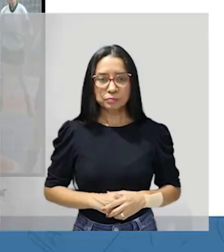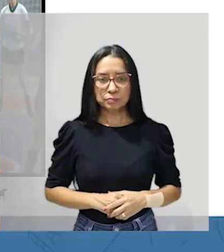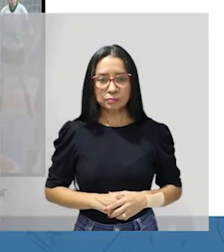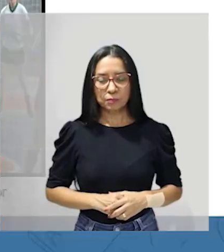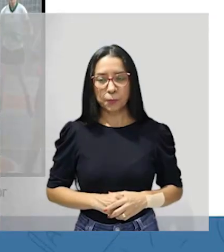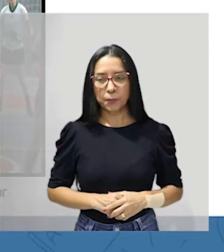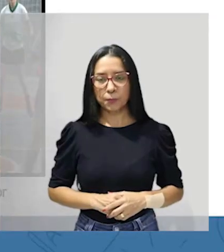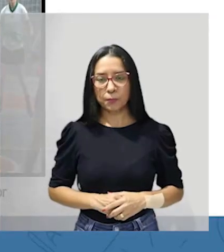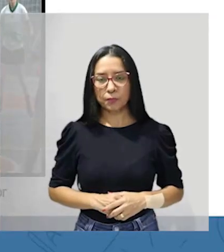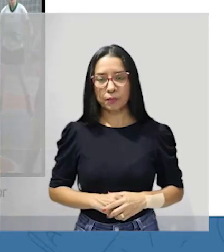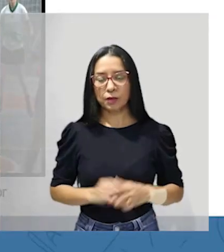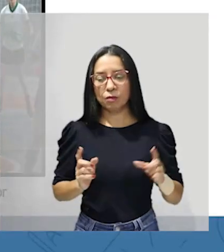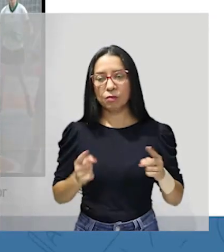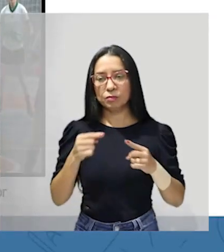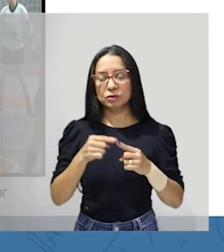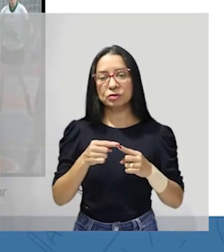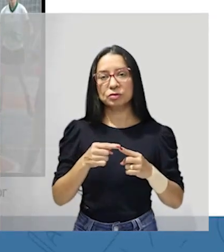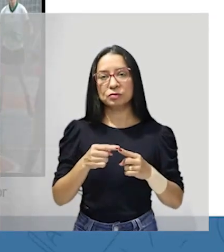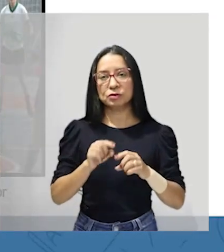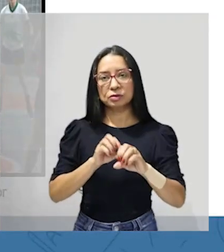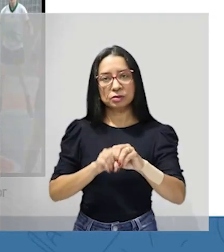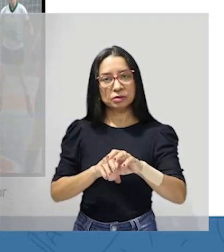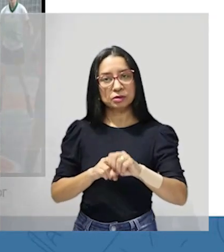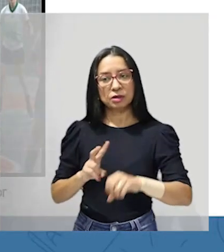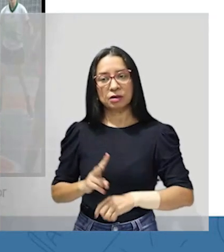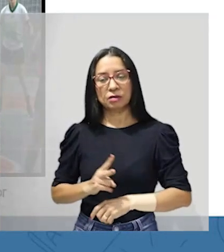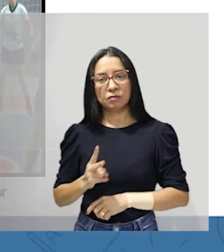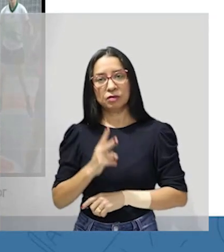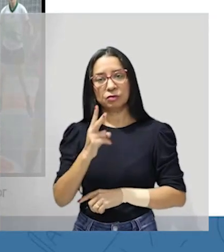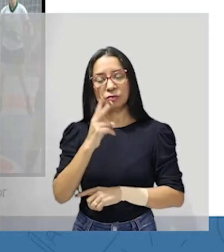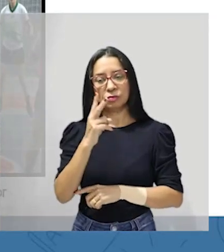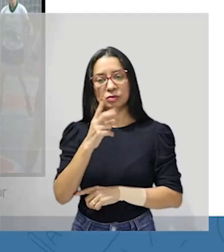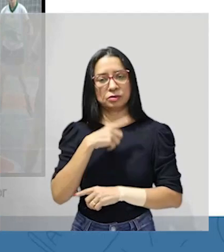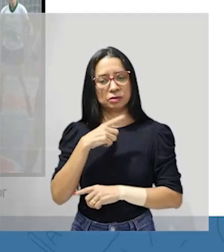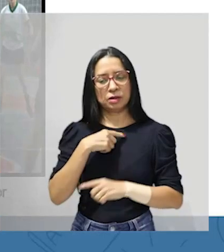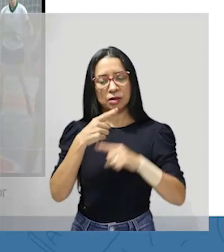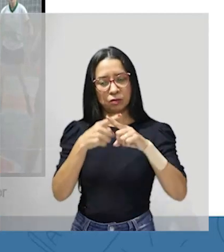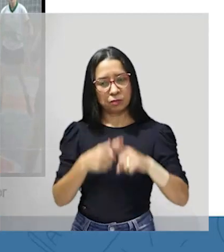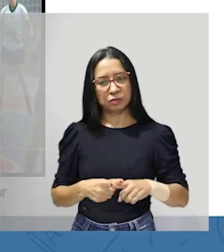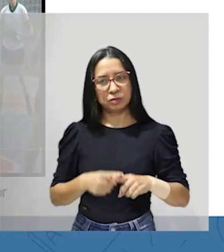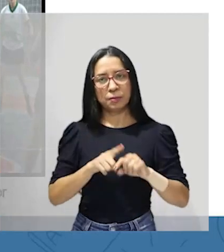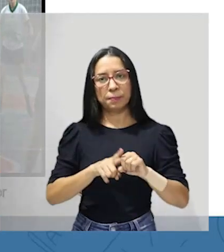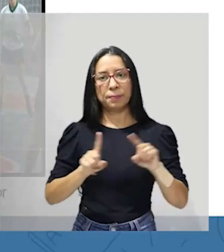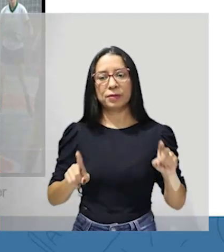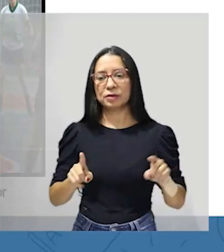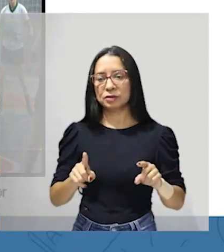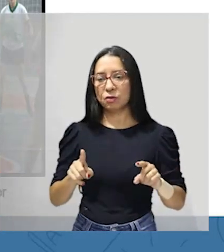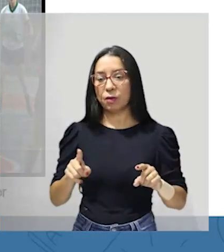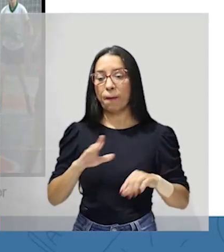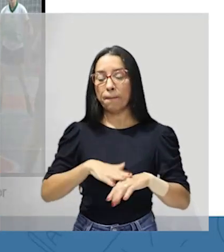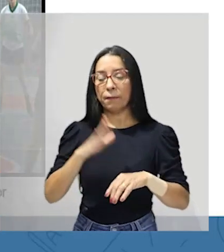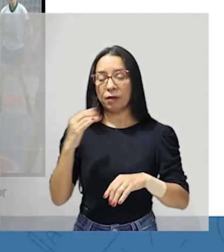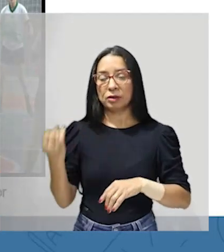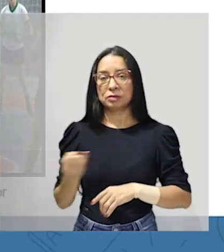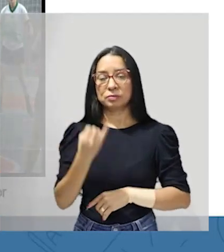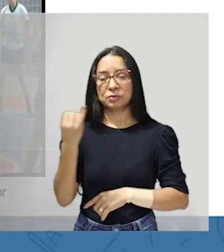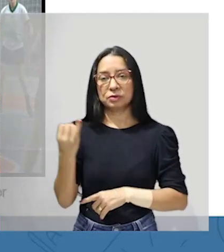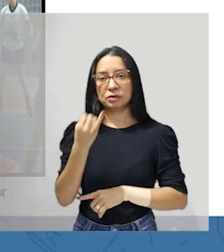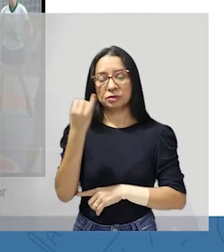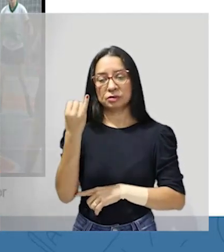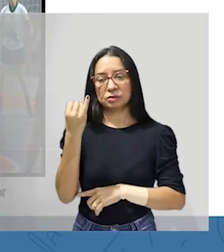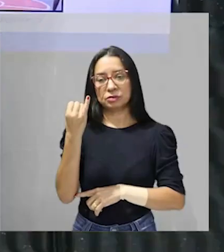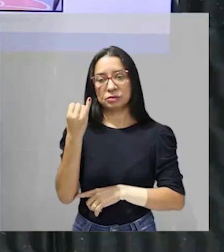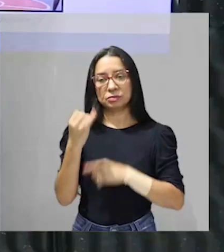Olha só o objetivo de ensinar valores existe a compatividade mas não é a prioritário não é digamos